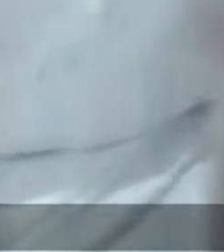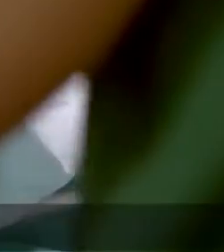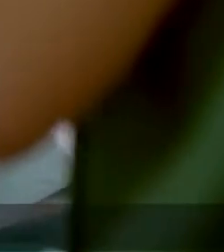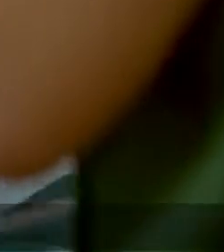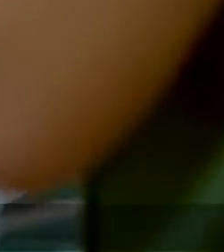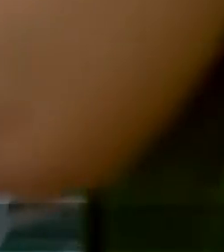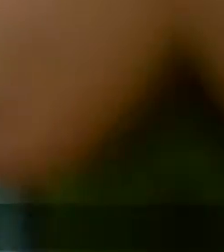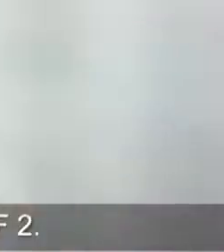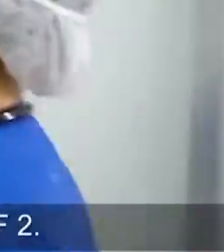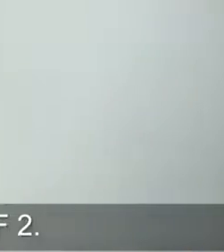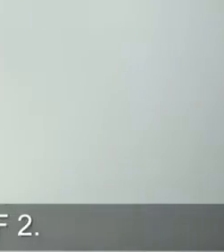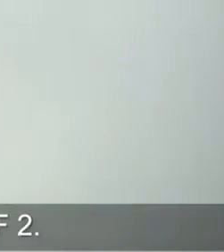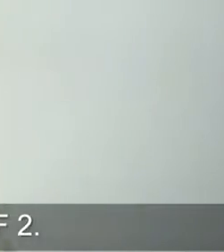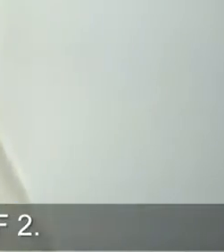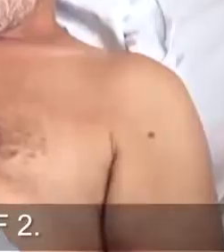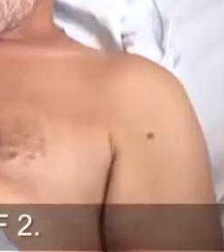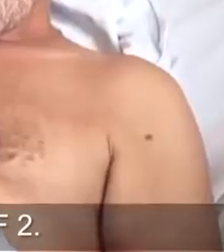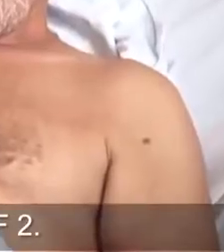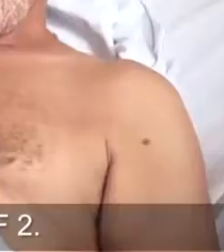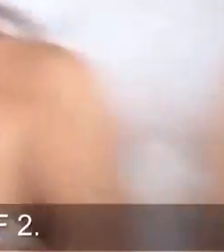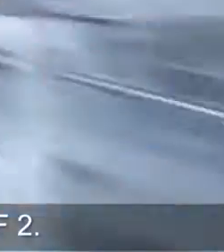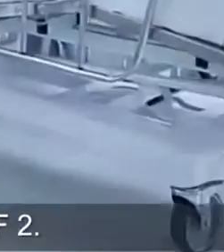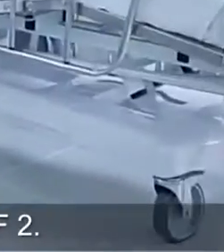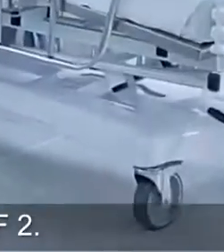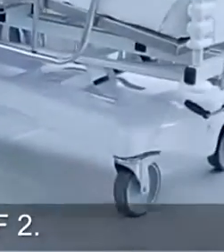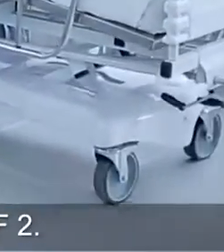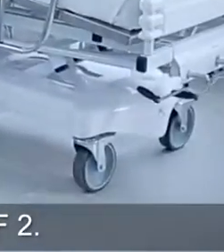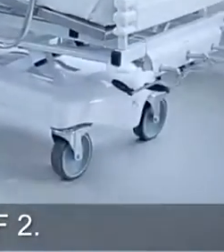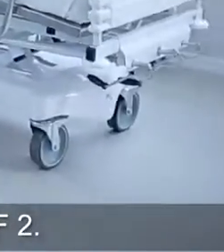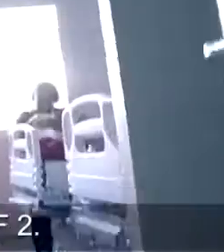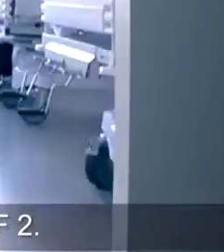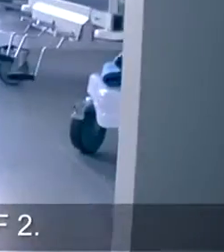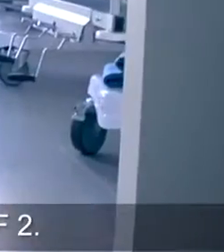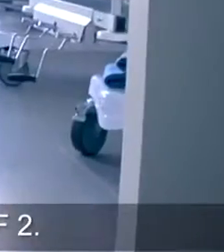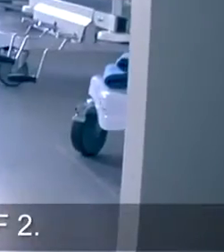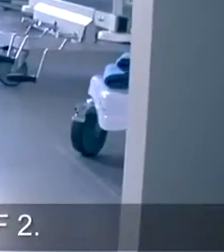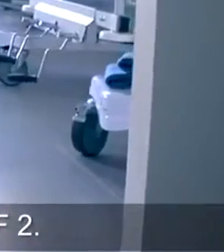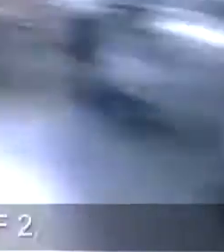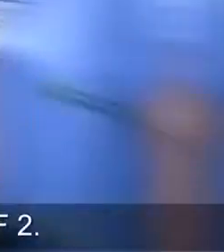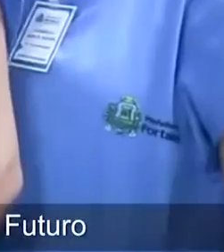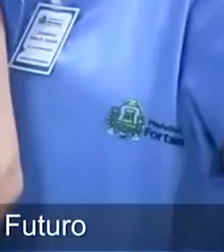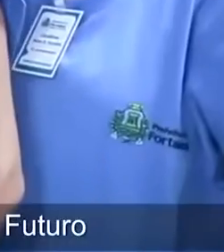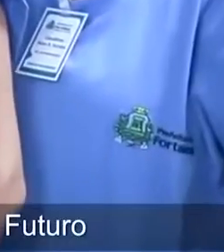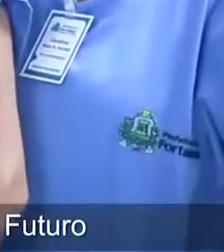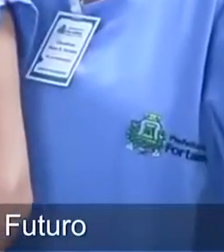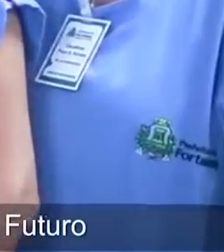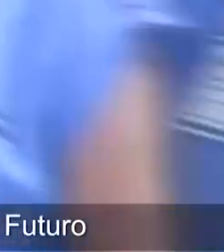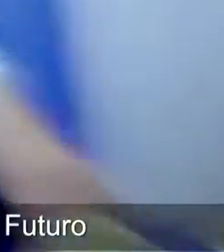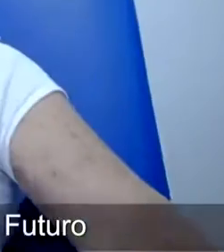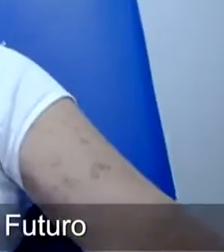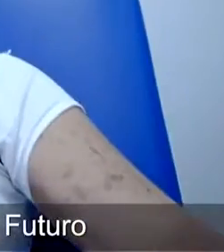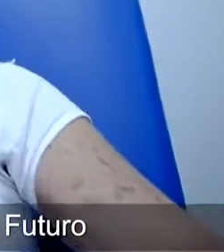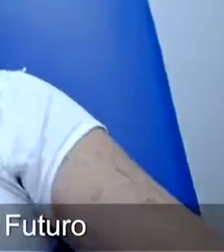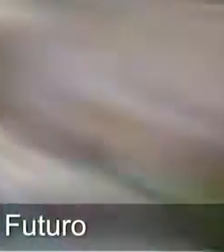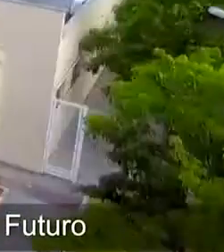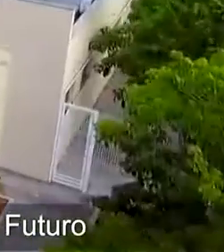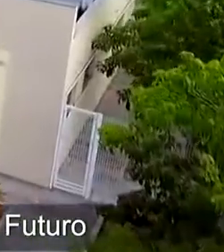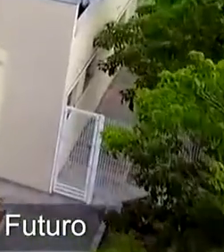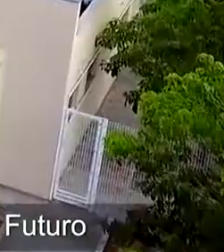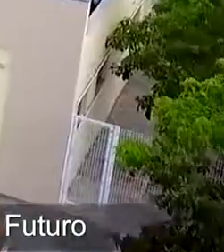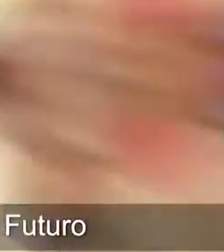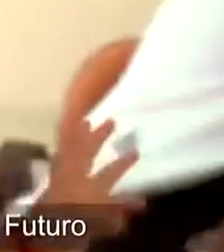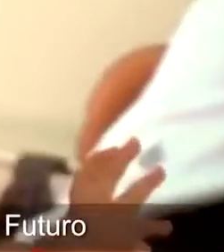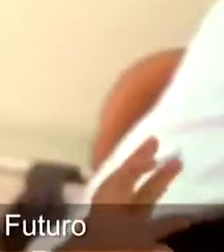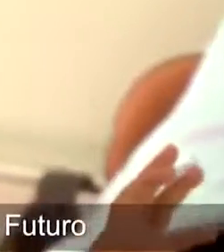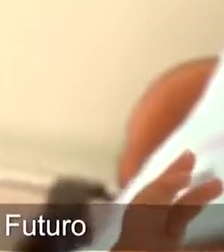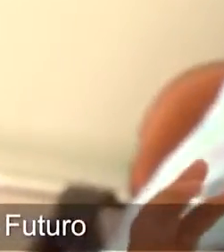novo centro materno-infantil, novos leitos nos Frotinhas e primeiros leitos do IJF2. Prefeitura e você, uma fortaleza